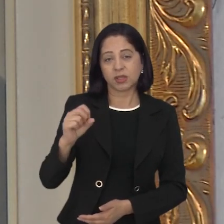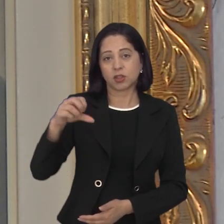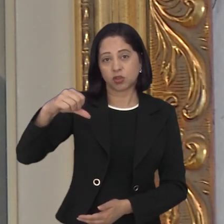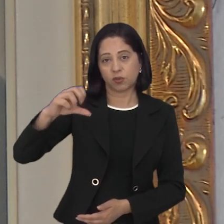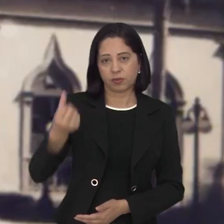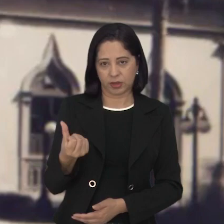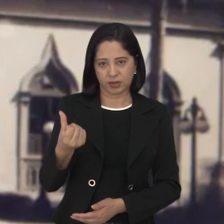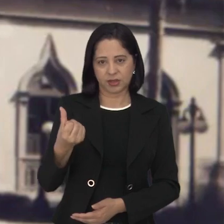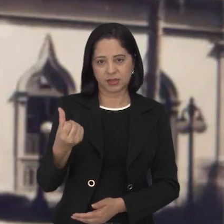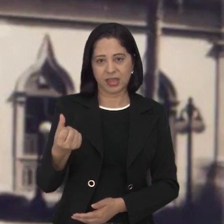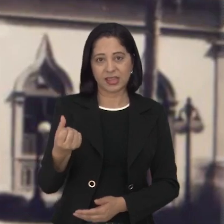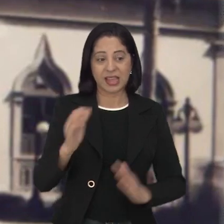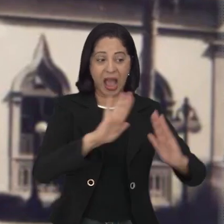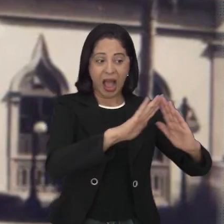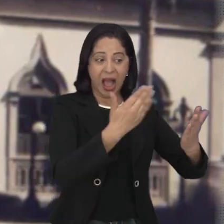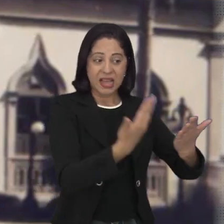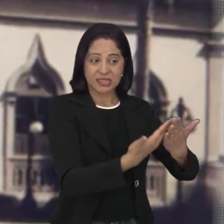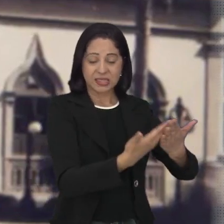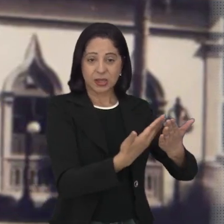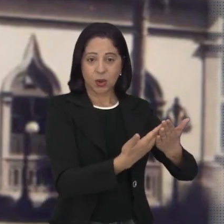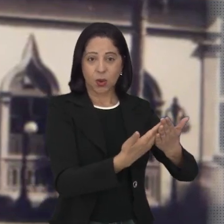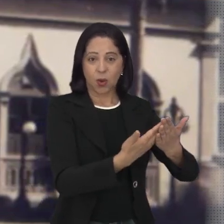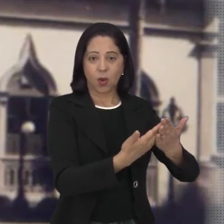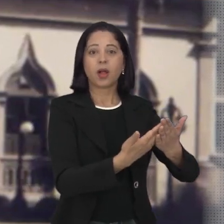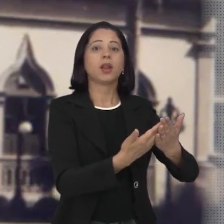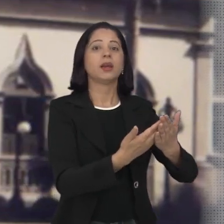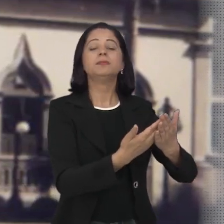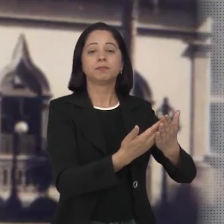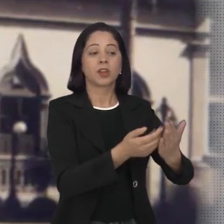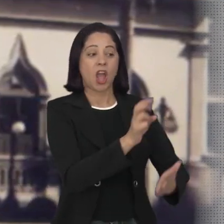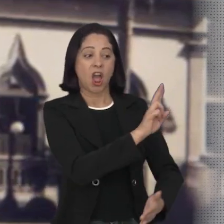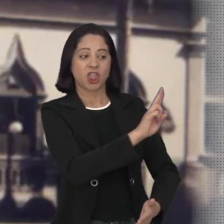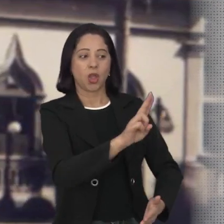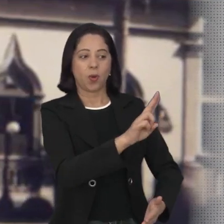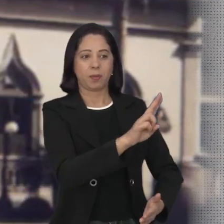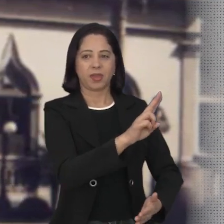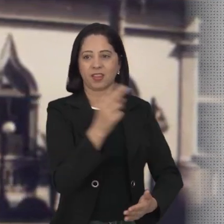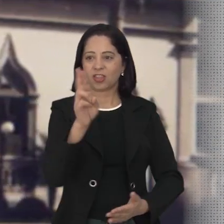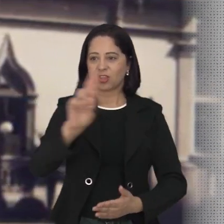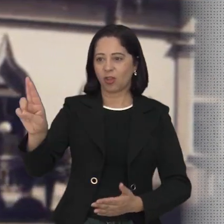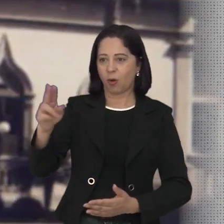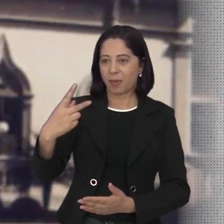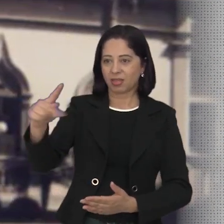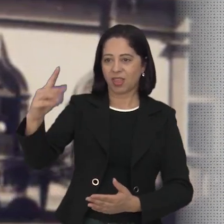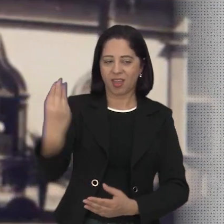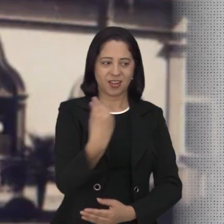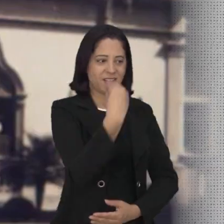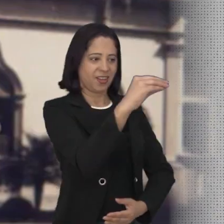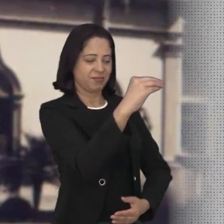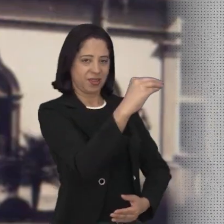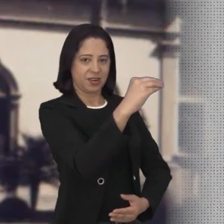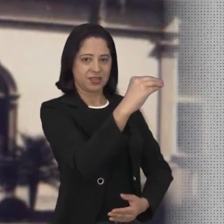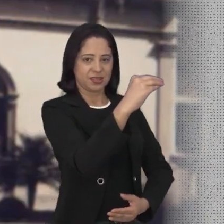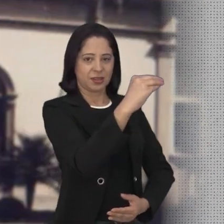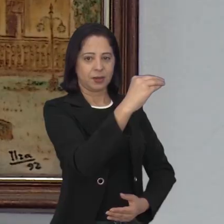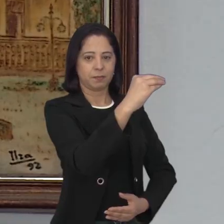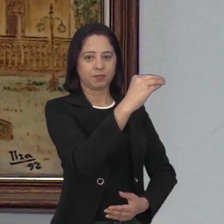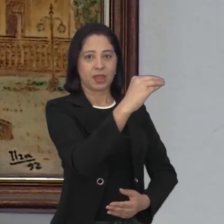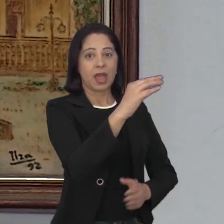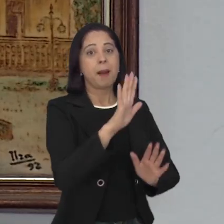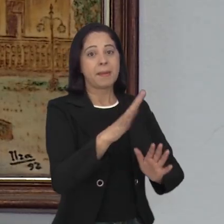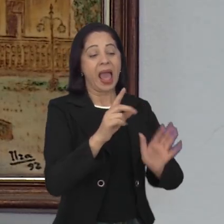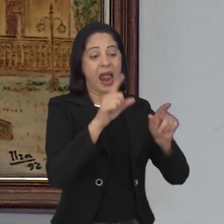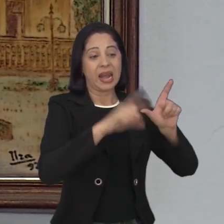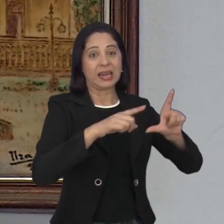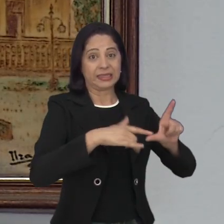ainda em vida em 1896 a câmara nomeou a escola recém-fundada como grupo escolar Olímpio Catão